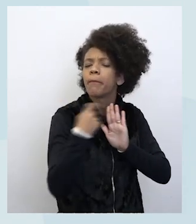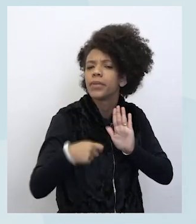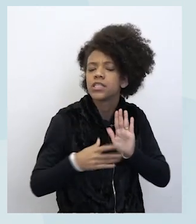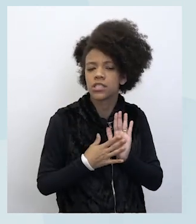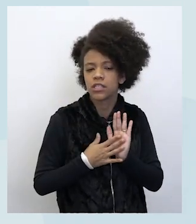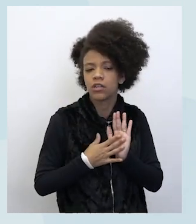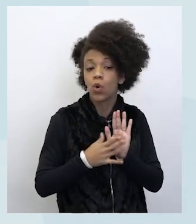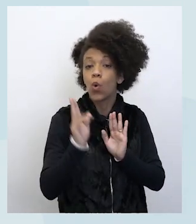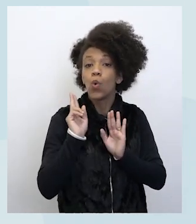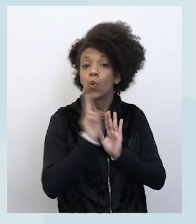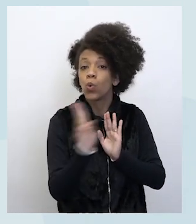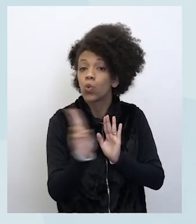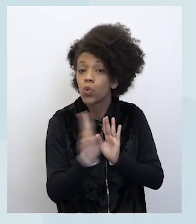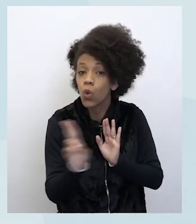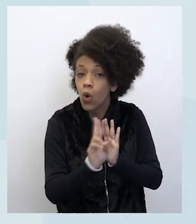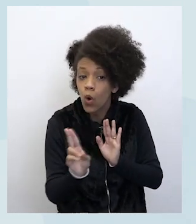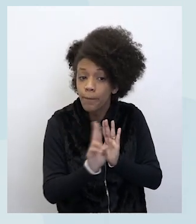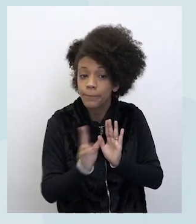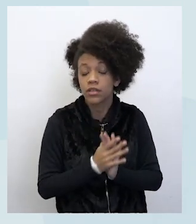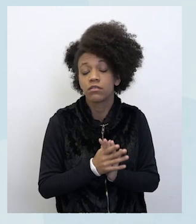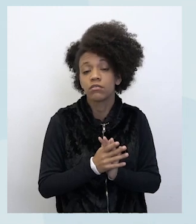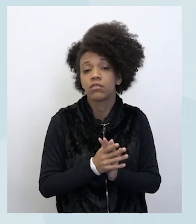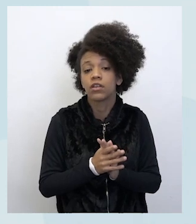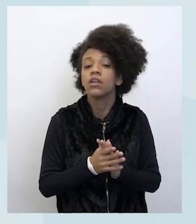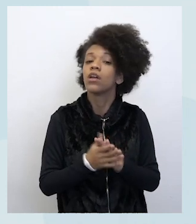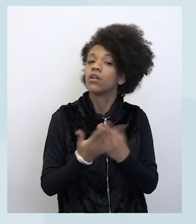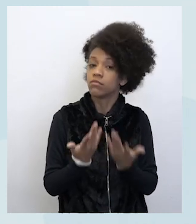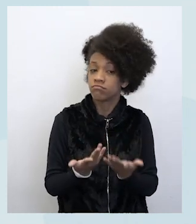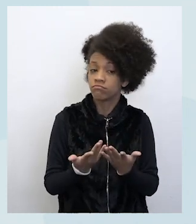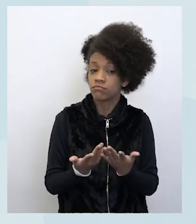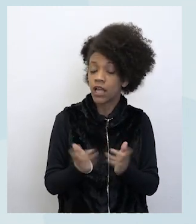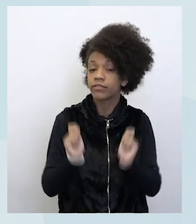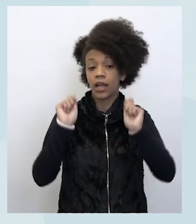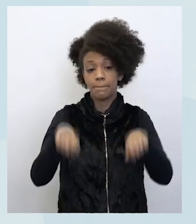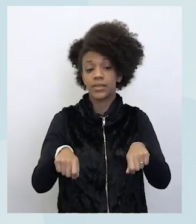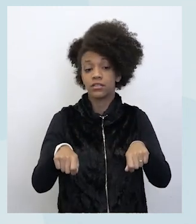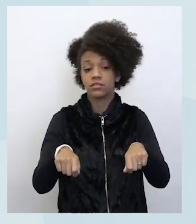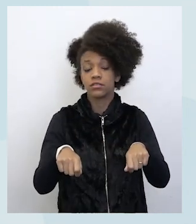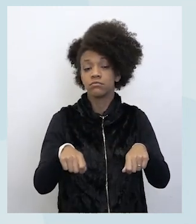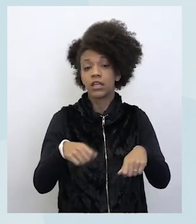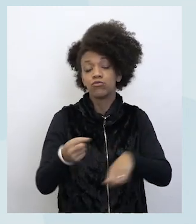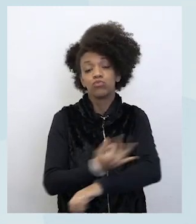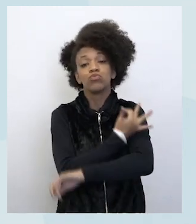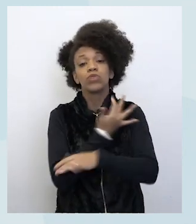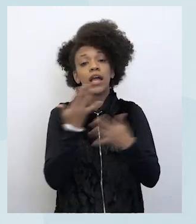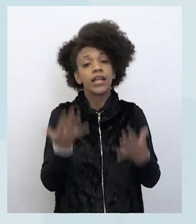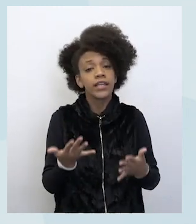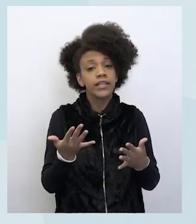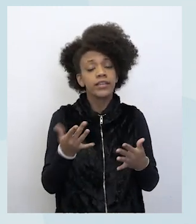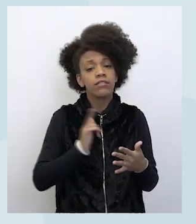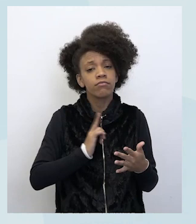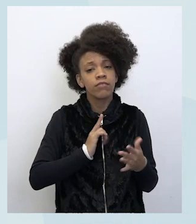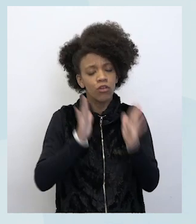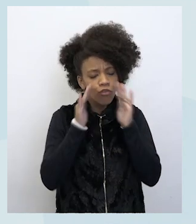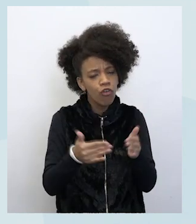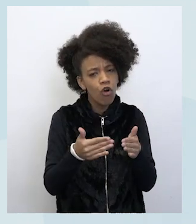vai colocar o nome da rubrica, ou seja, o nome da competência socioemocional que se refere a essa